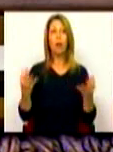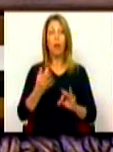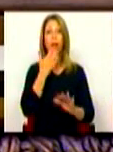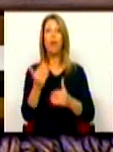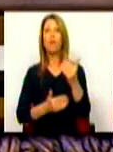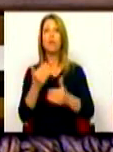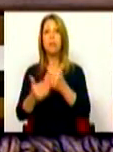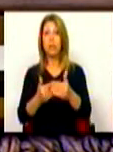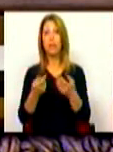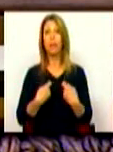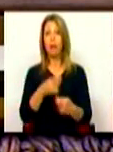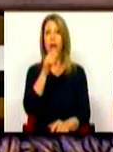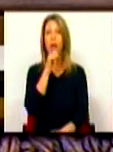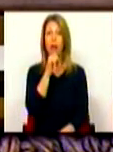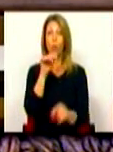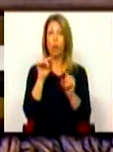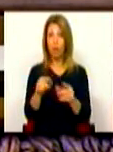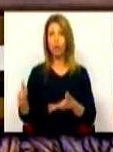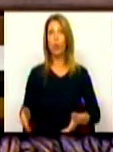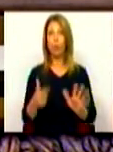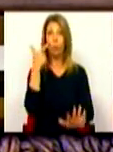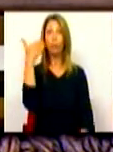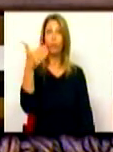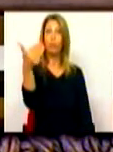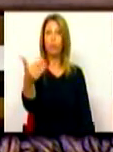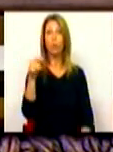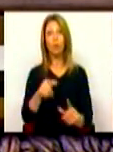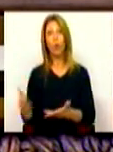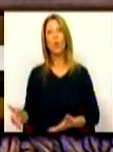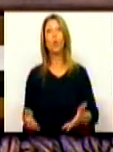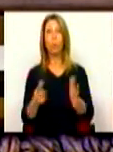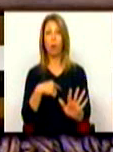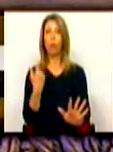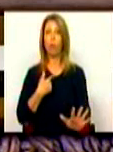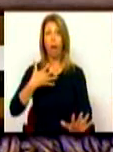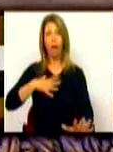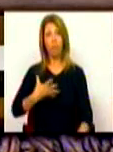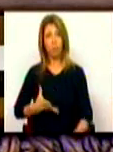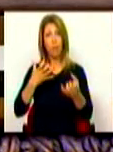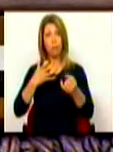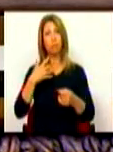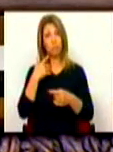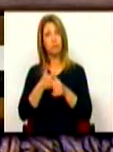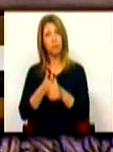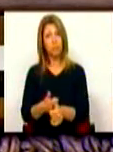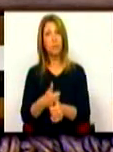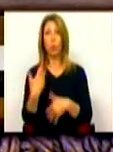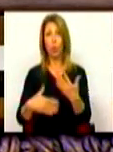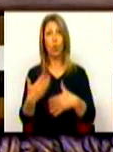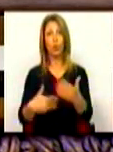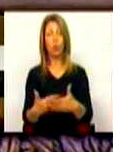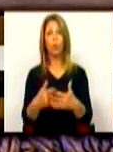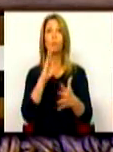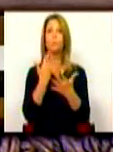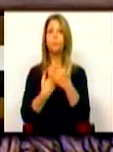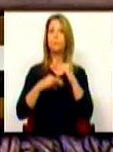da água. Este é o caminho do futuro, o caminho que queremos continuar a percorrer e assim garantir a